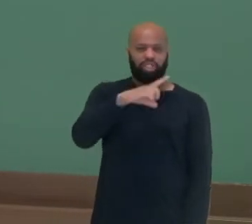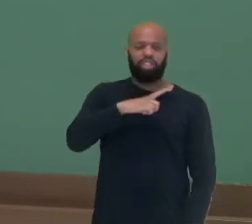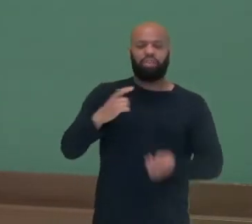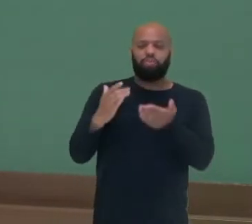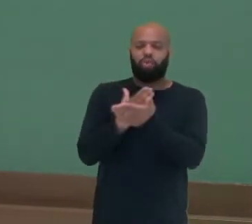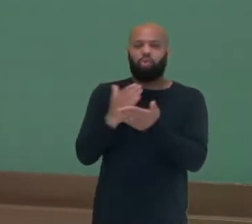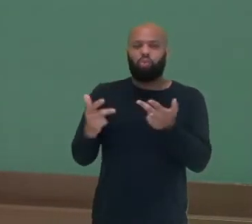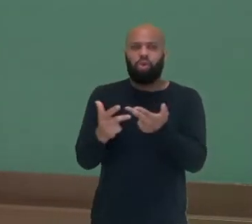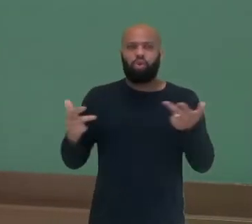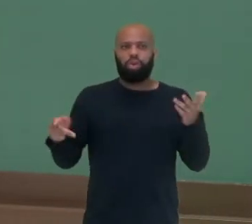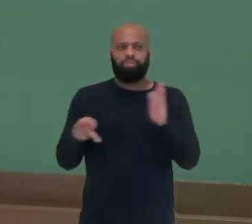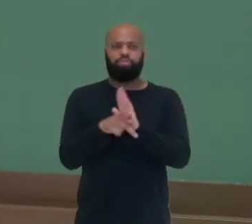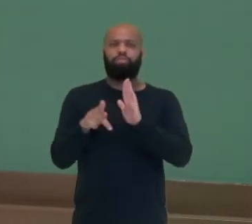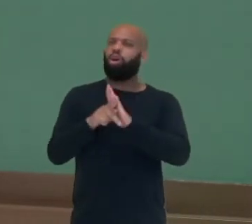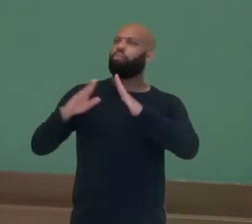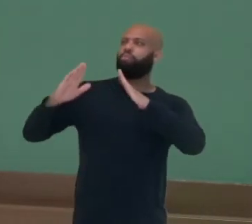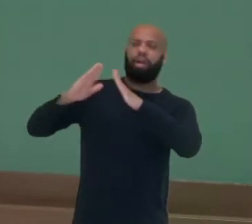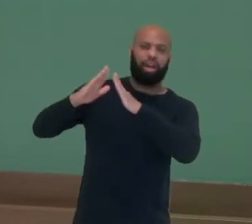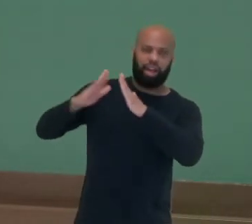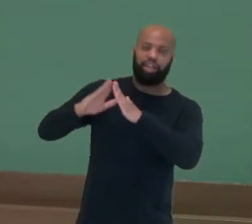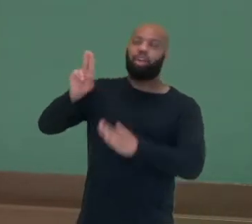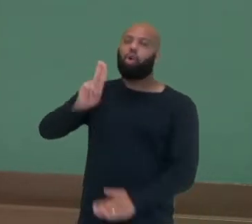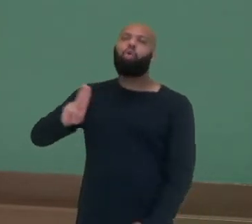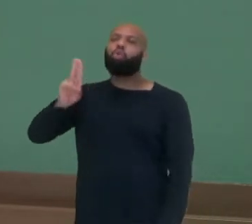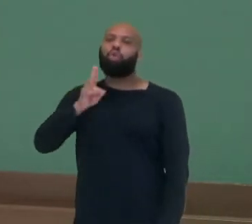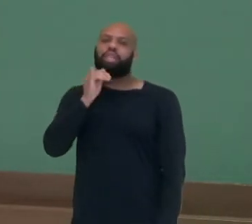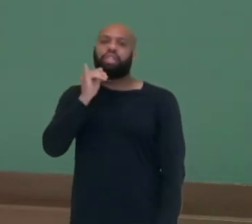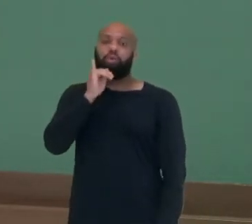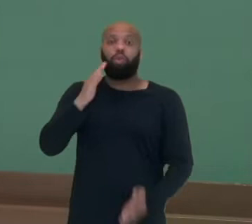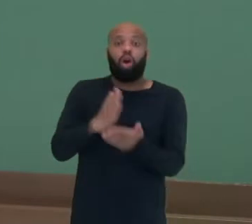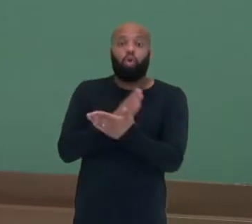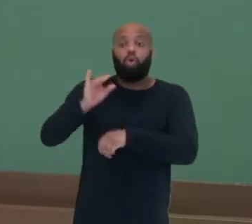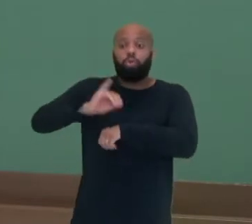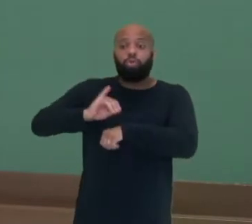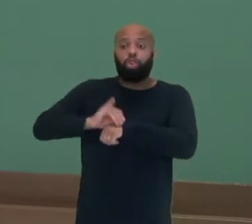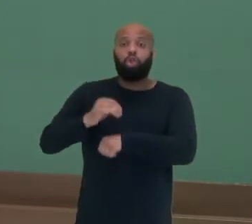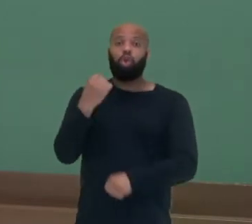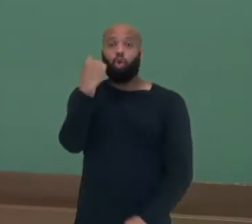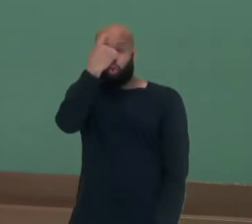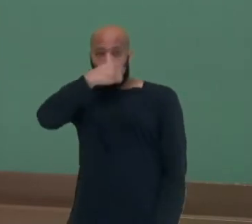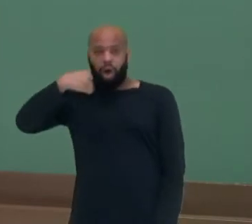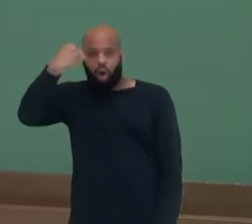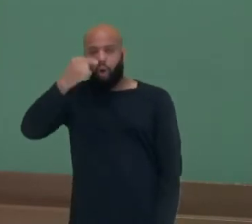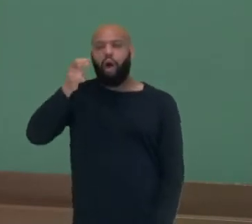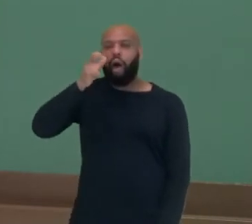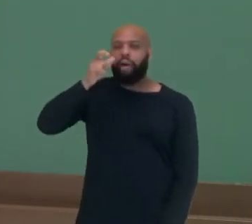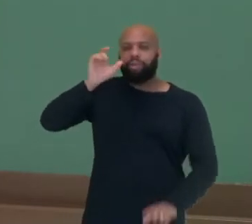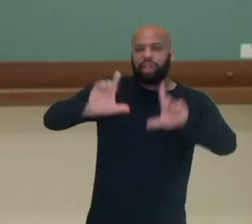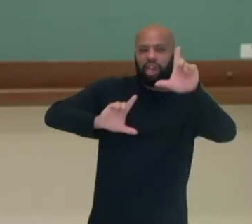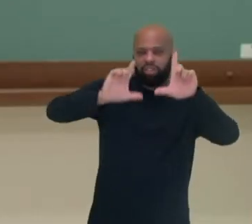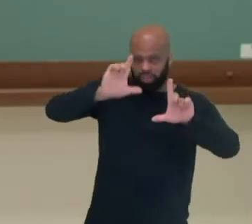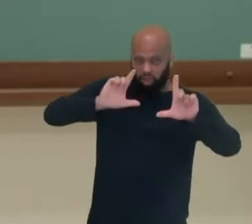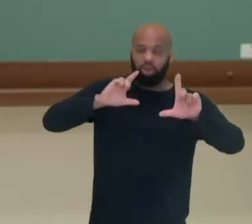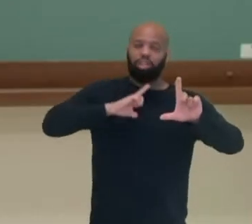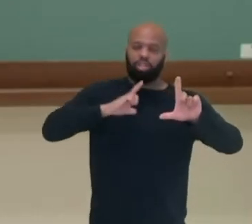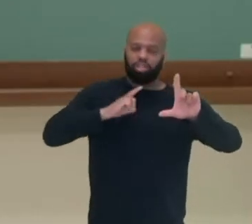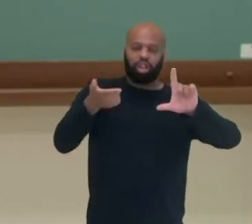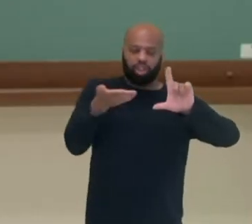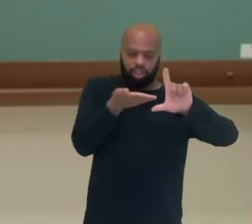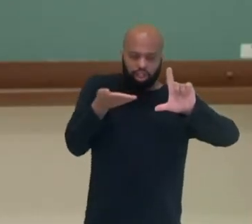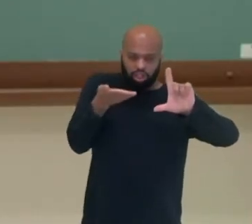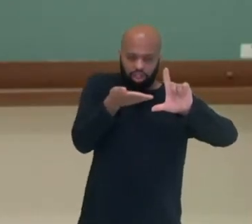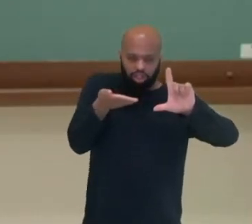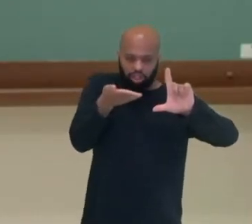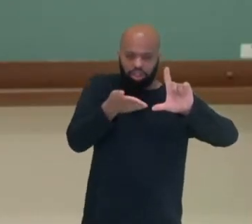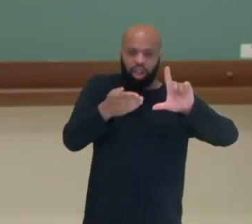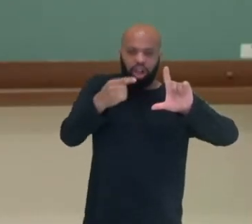5 minutos? 10 minutos? 1 hora? Você ficou 1 hora assistindo a televisão? Você ficou no